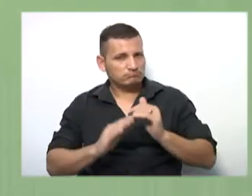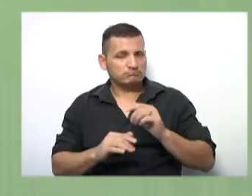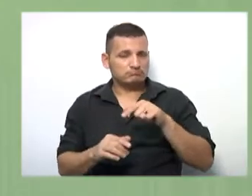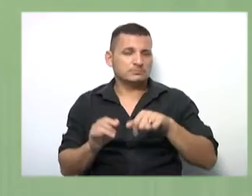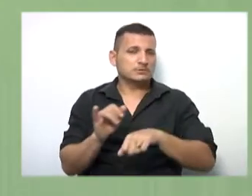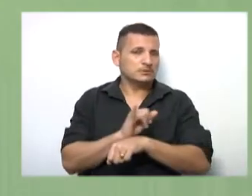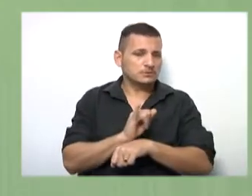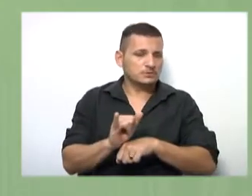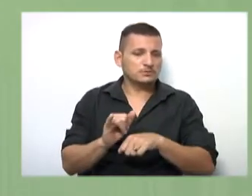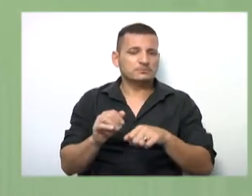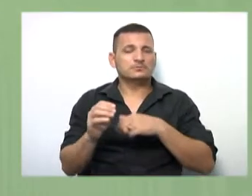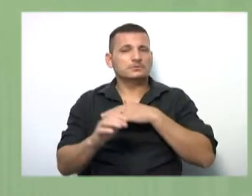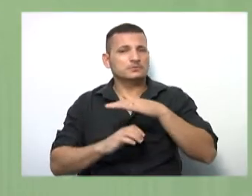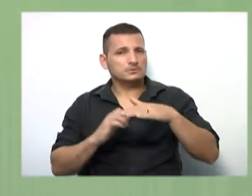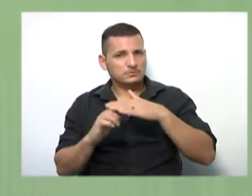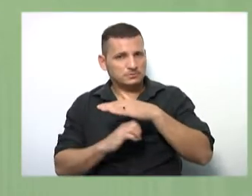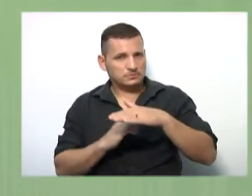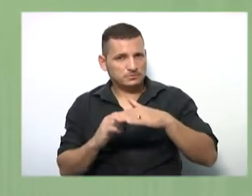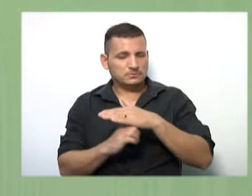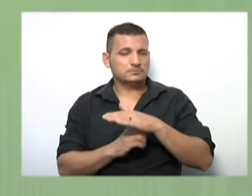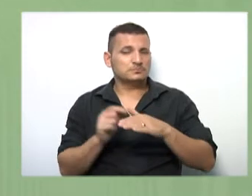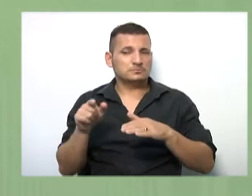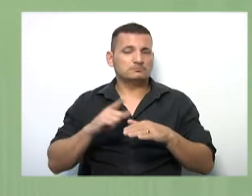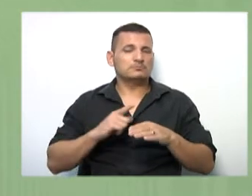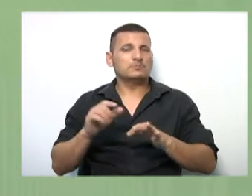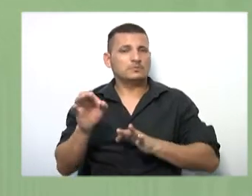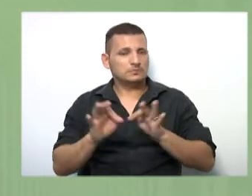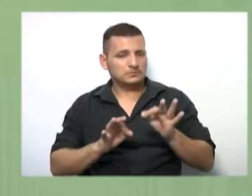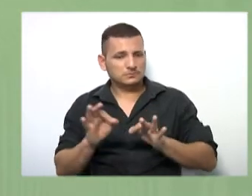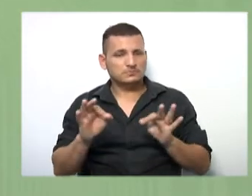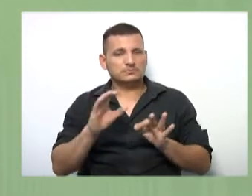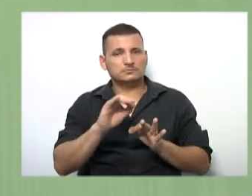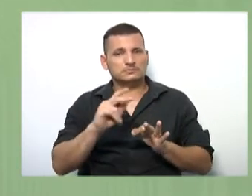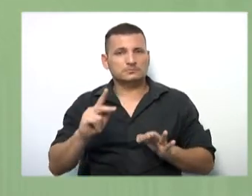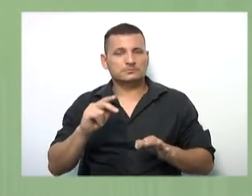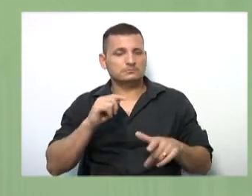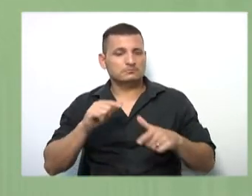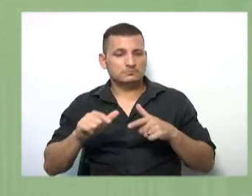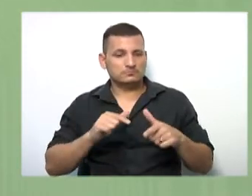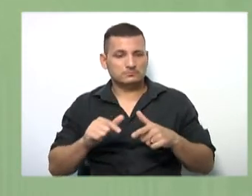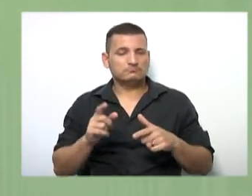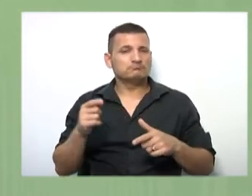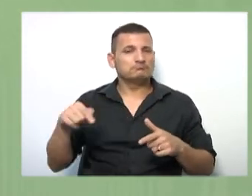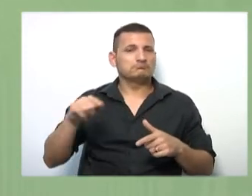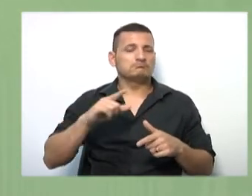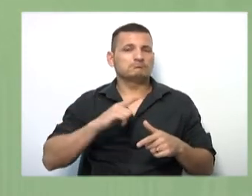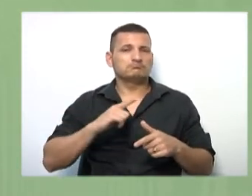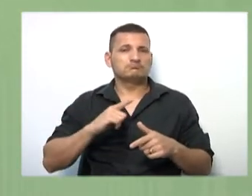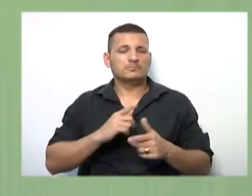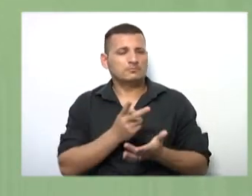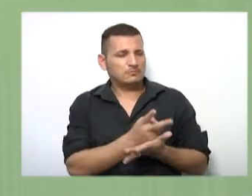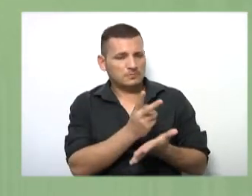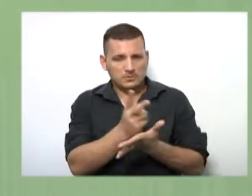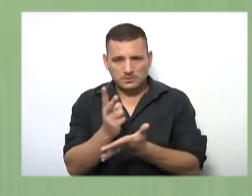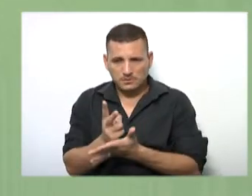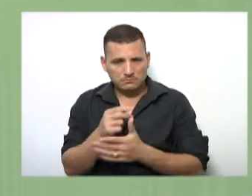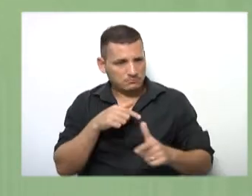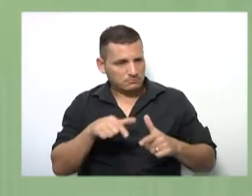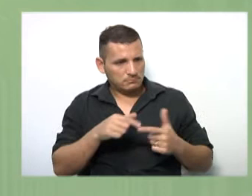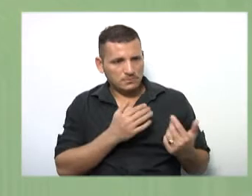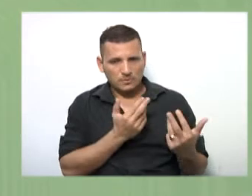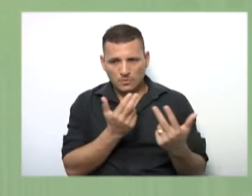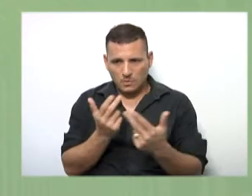como empreendedores, se organizam em cooperativas de trabalho. Se unem a outros da mesma categoria e